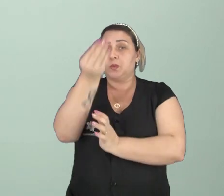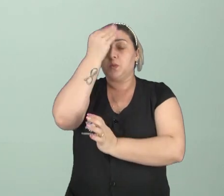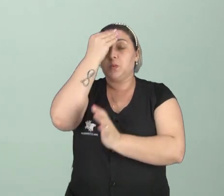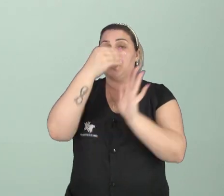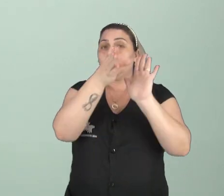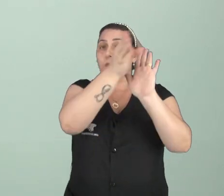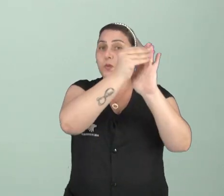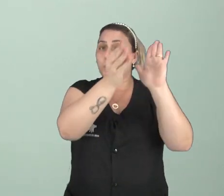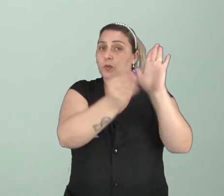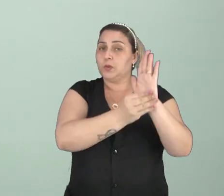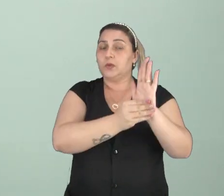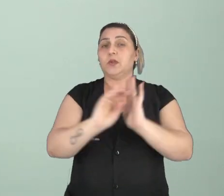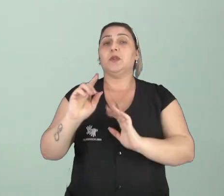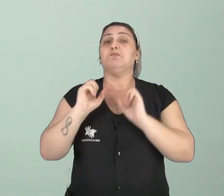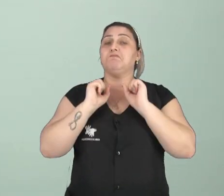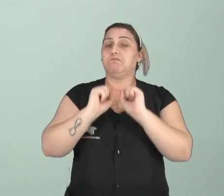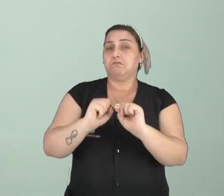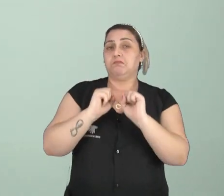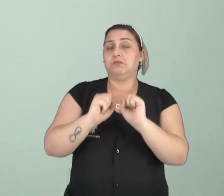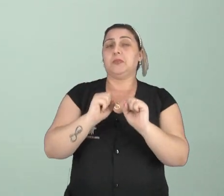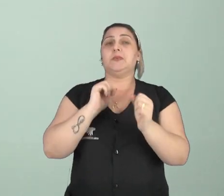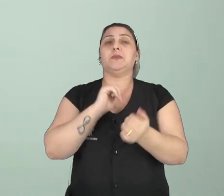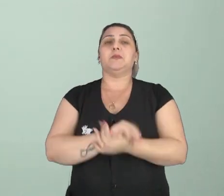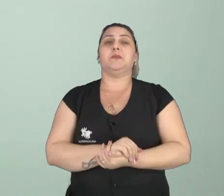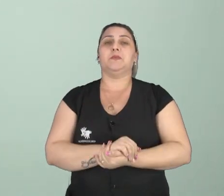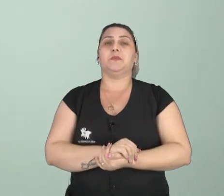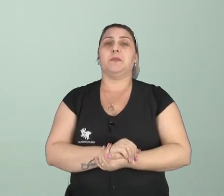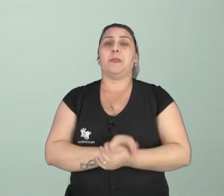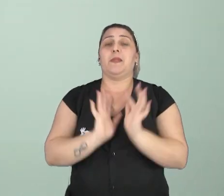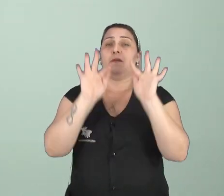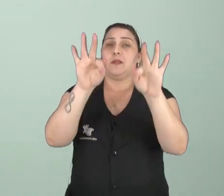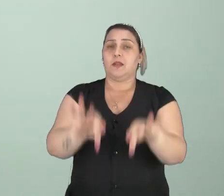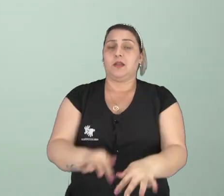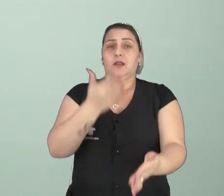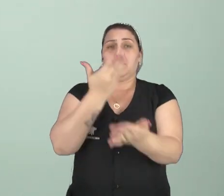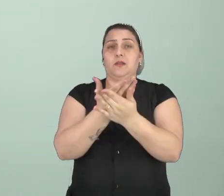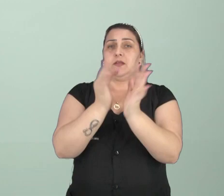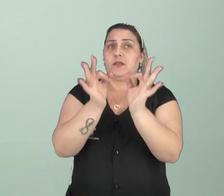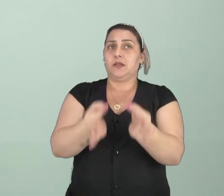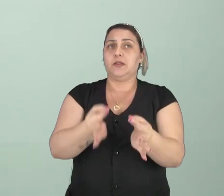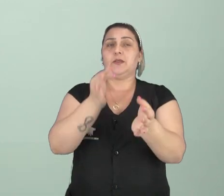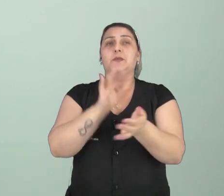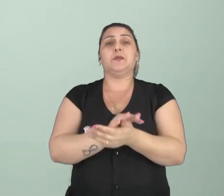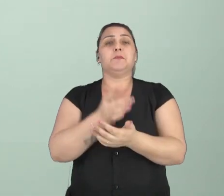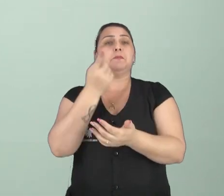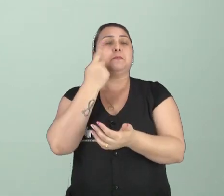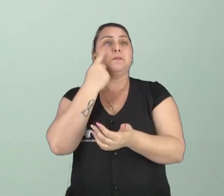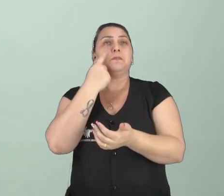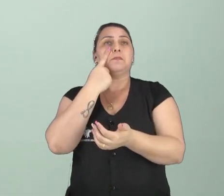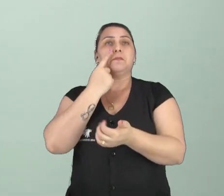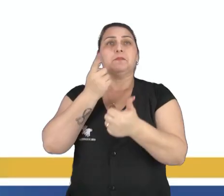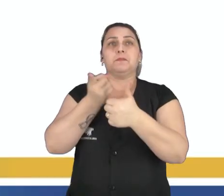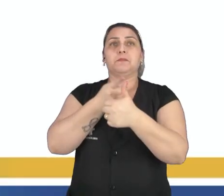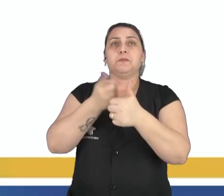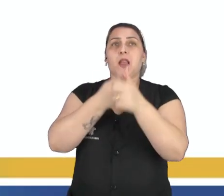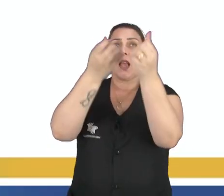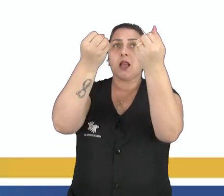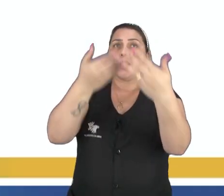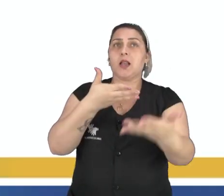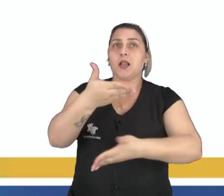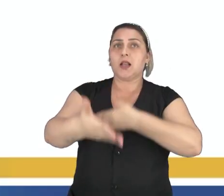o conteúdo, para a gente poder finalizar a nossa aula, certo? Observem aí a primeira